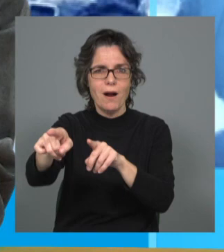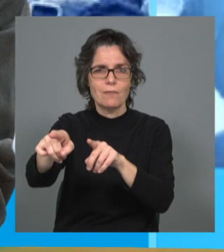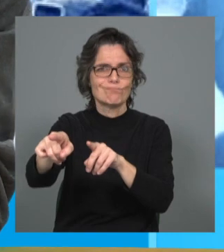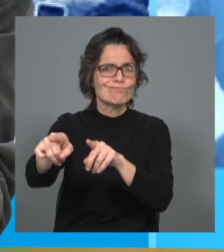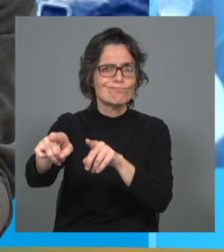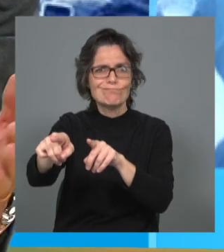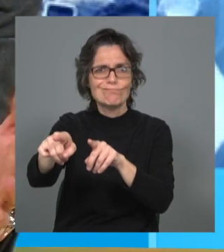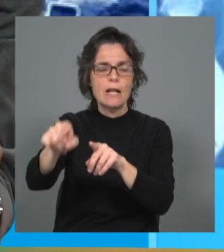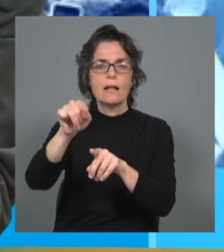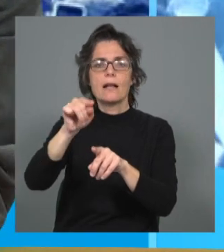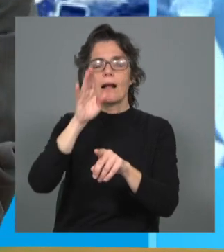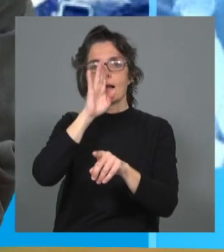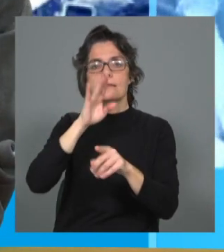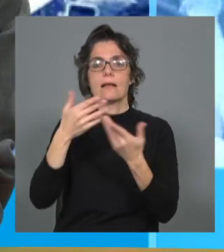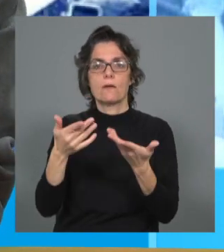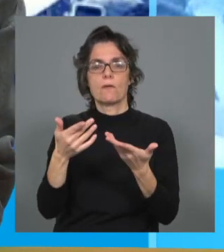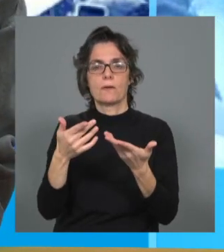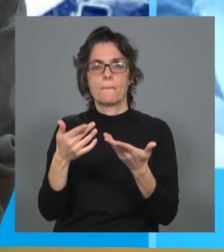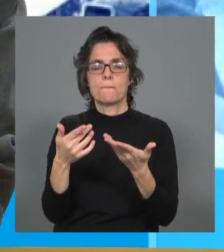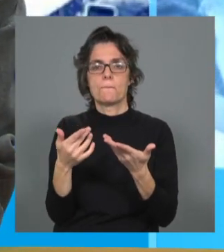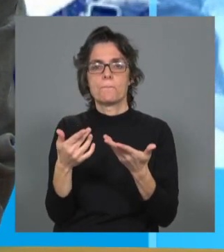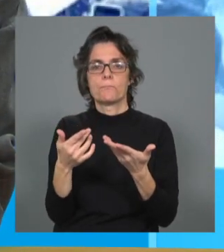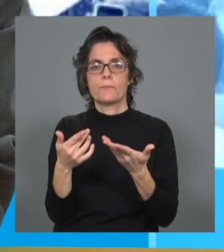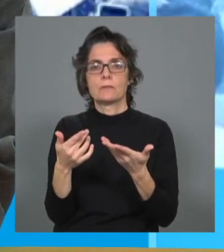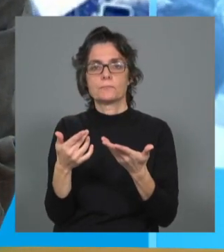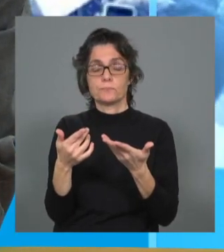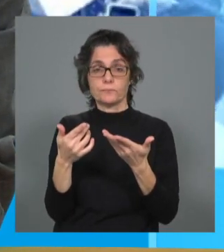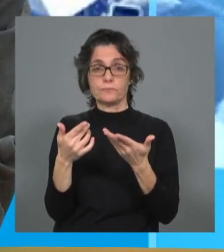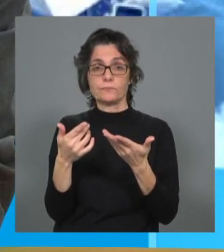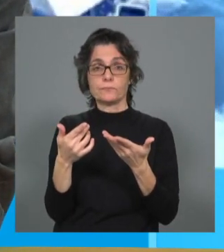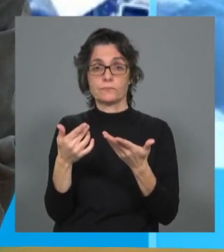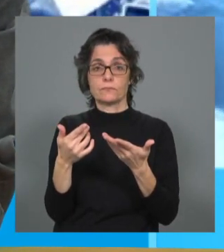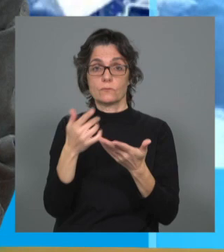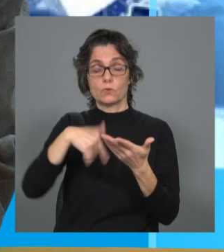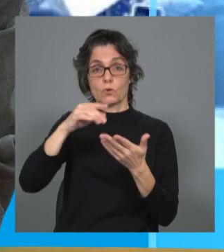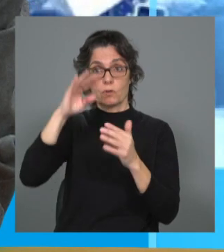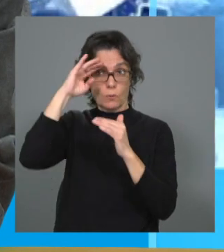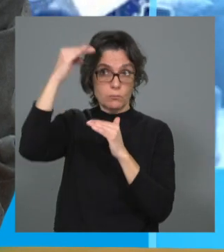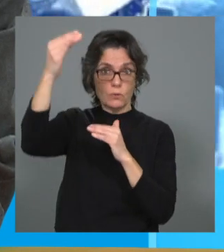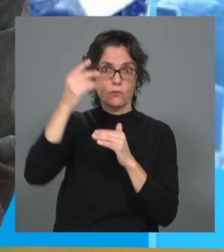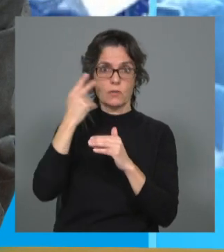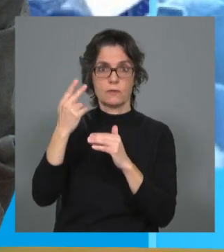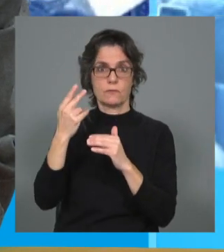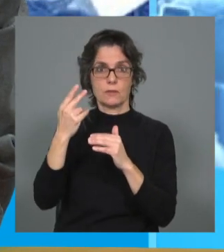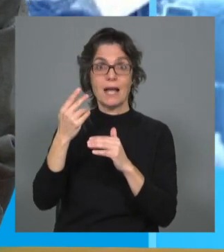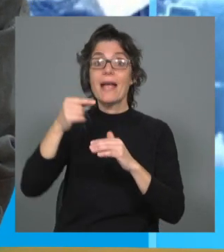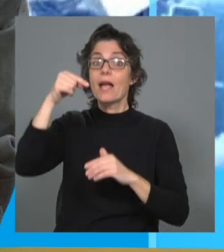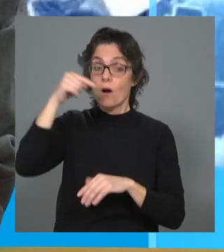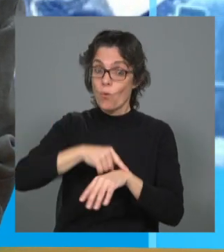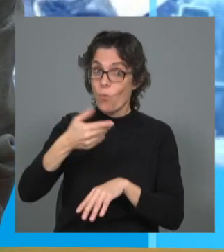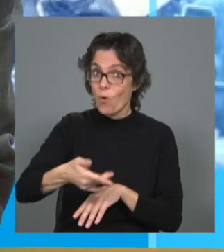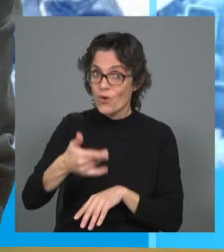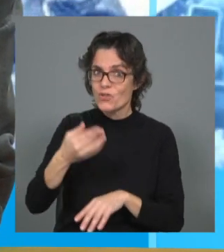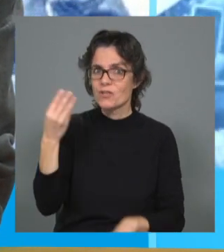aquela escala regular, não é? Ao fim de as pessoas têm um horizonte de vida. Eu acho que os jovens já não